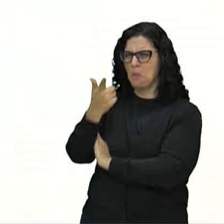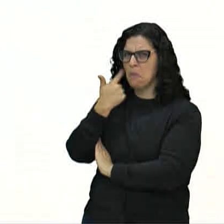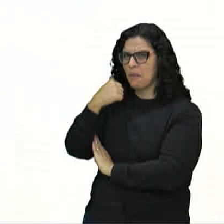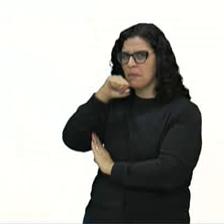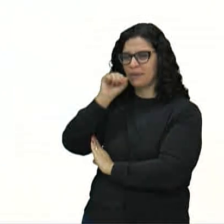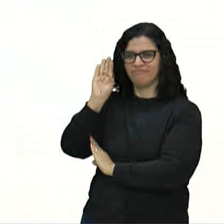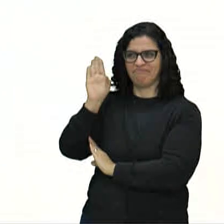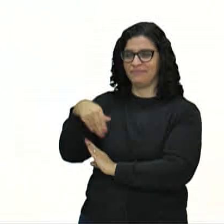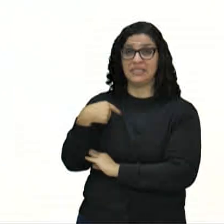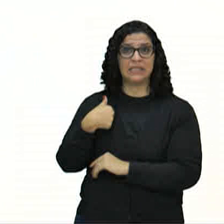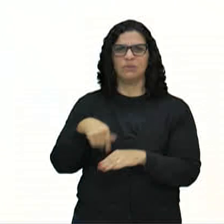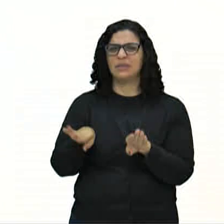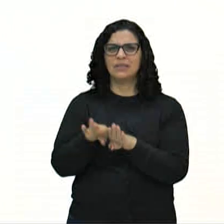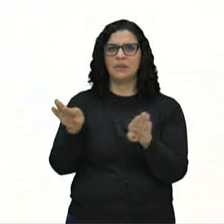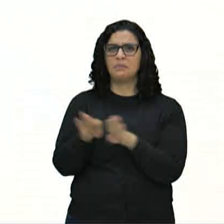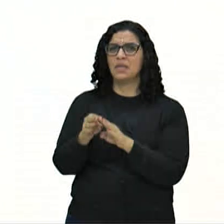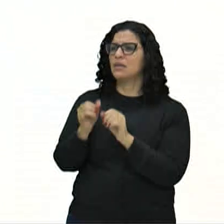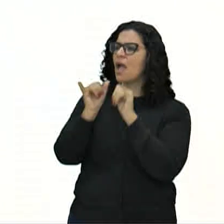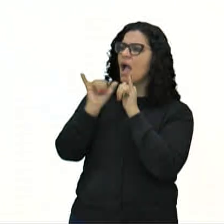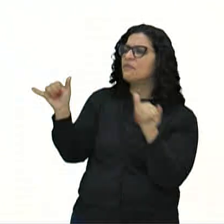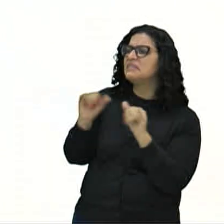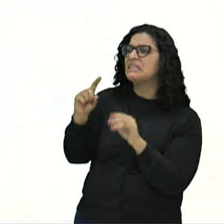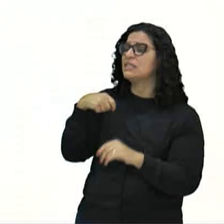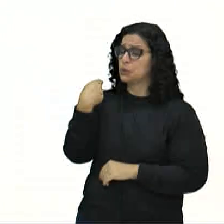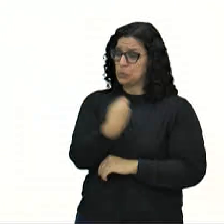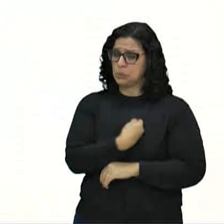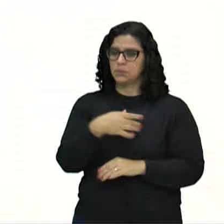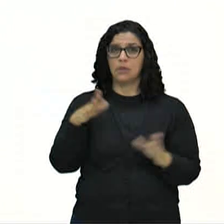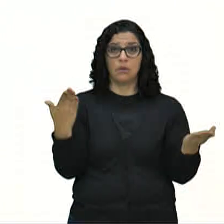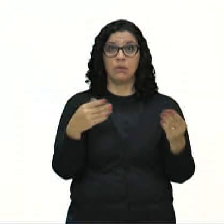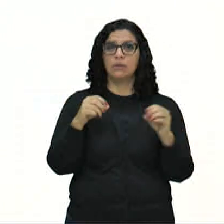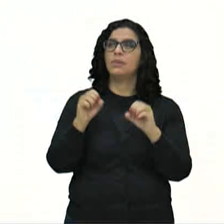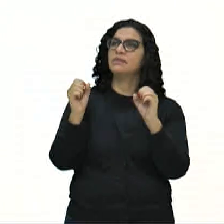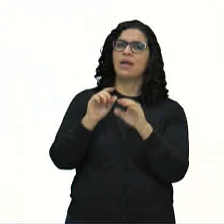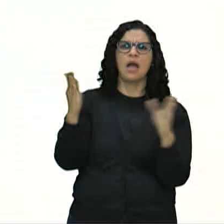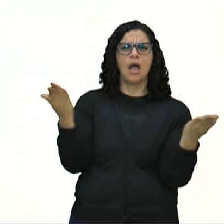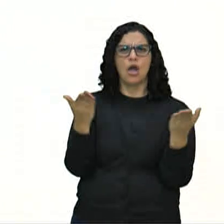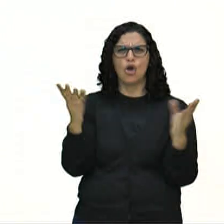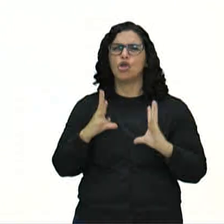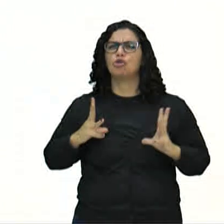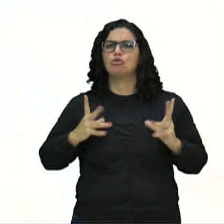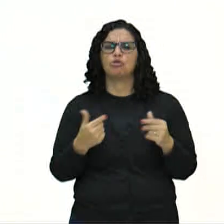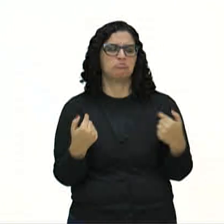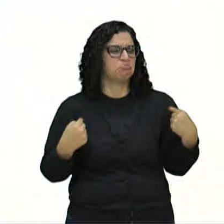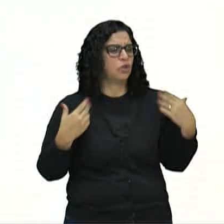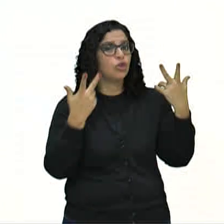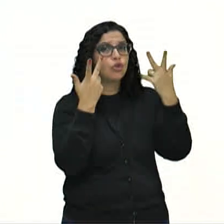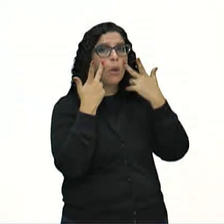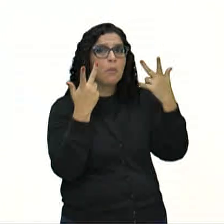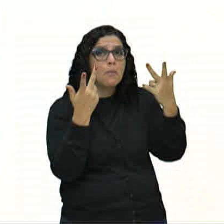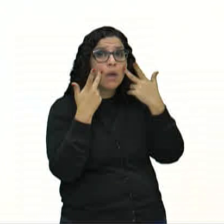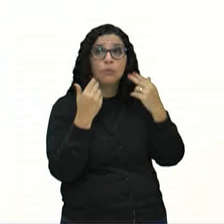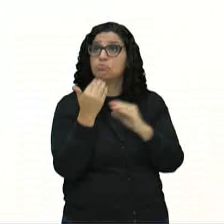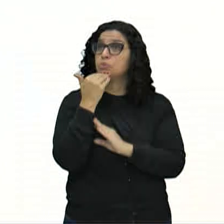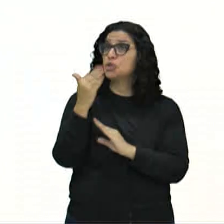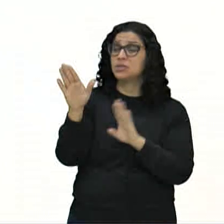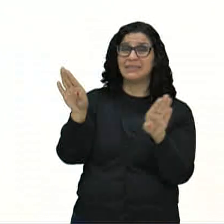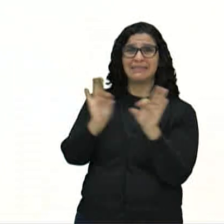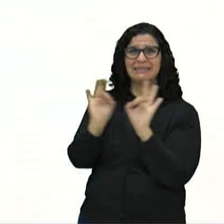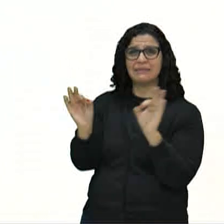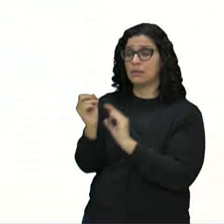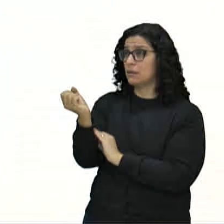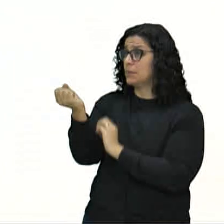pais, nem sequer dar-lhes notícias minhas. Entreguei tudo ao acaso e, sem pedir-lhes